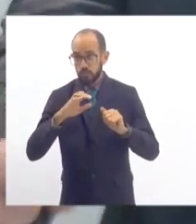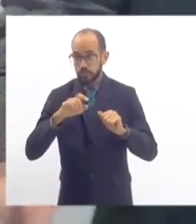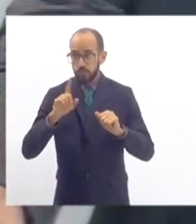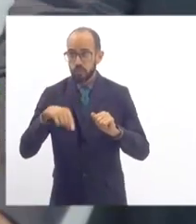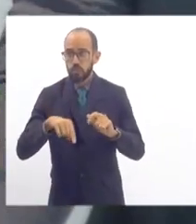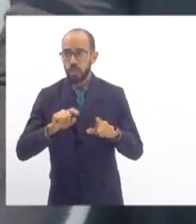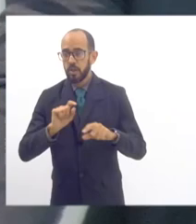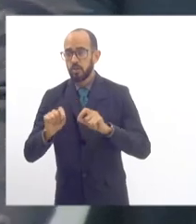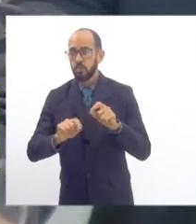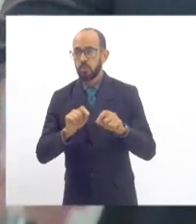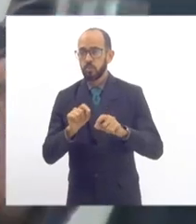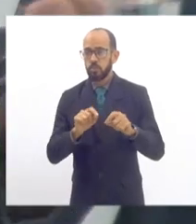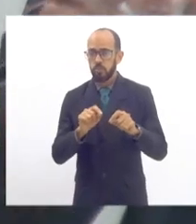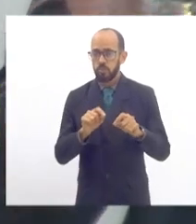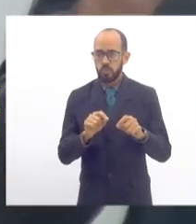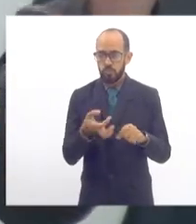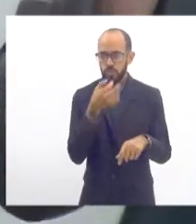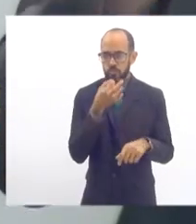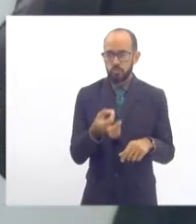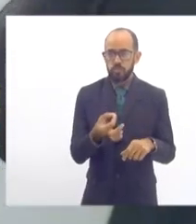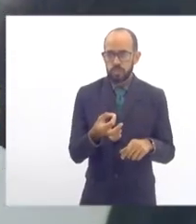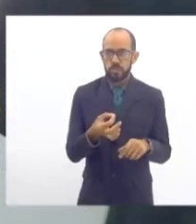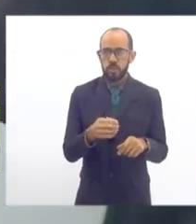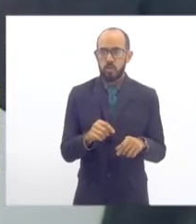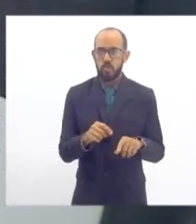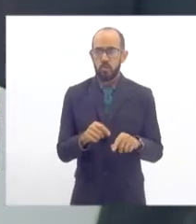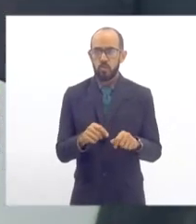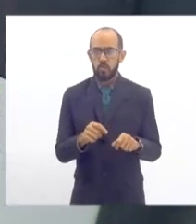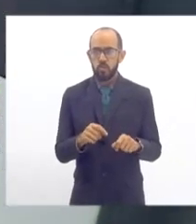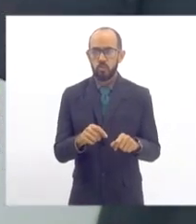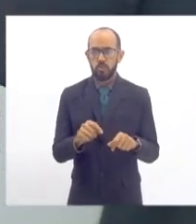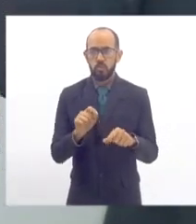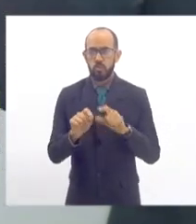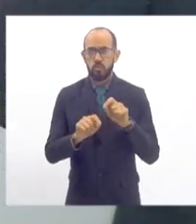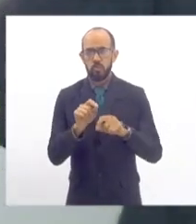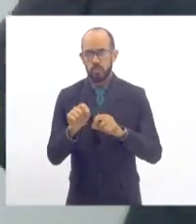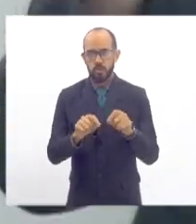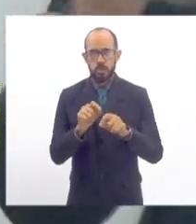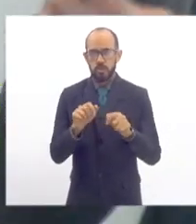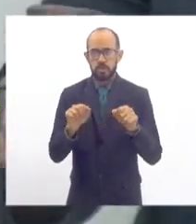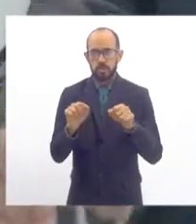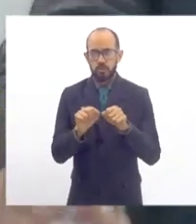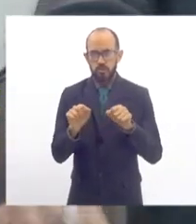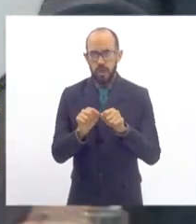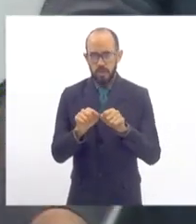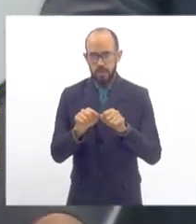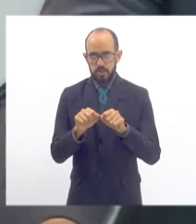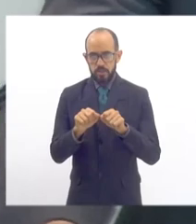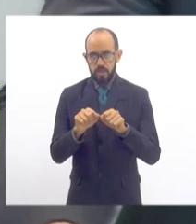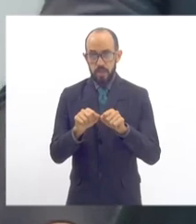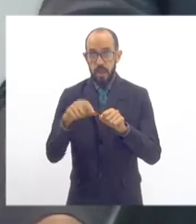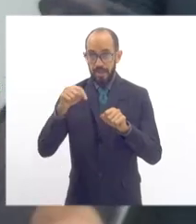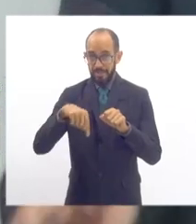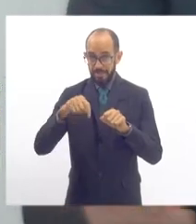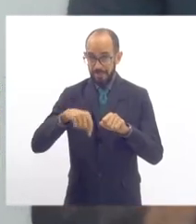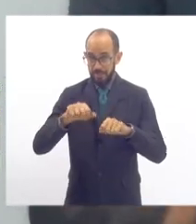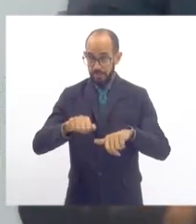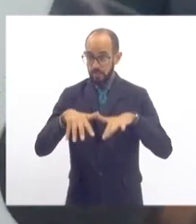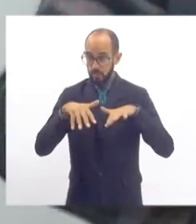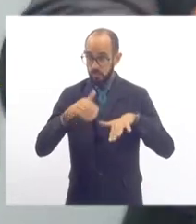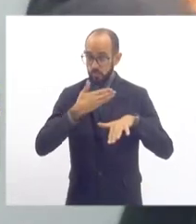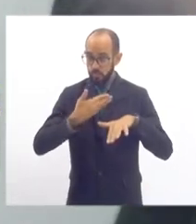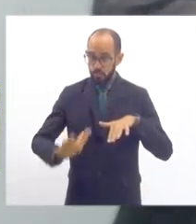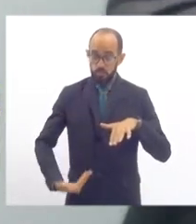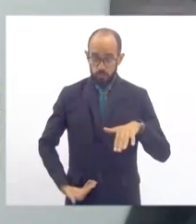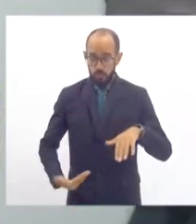uma sugestão que saia exatamente desta audiência pública,